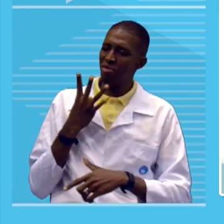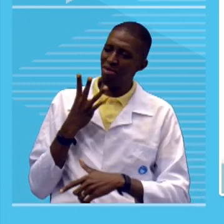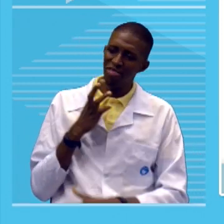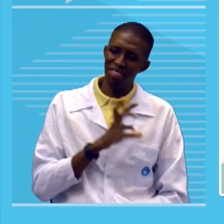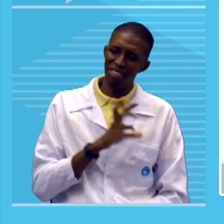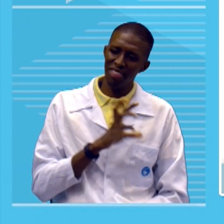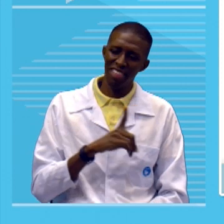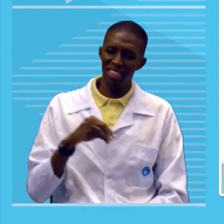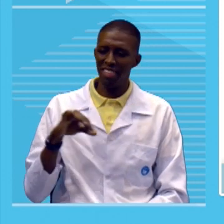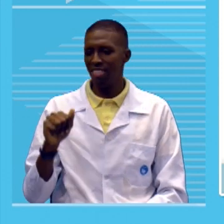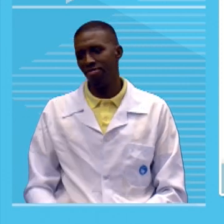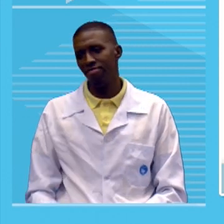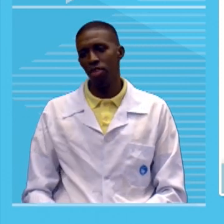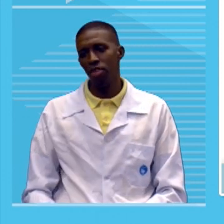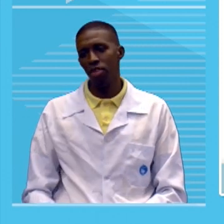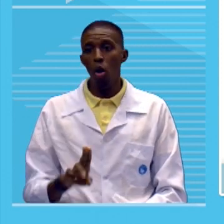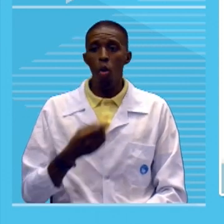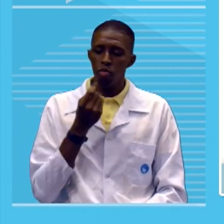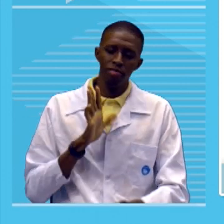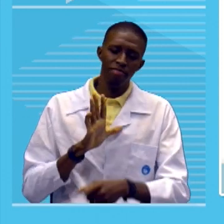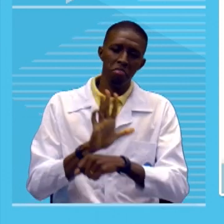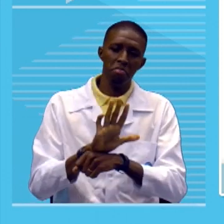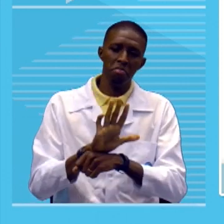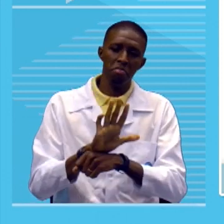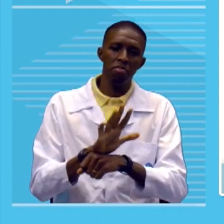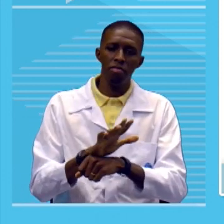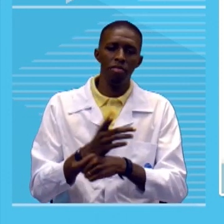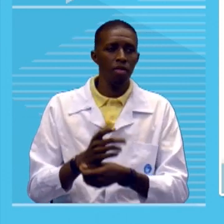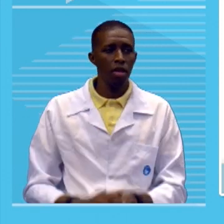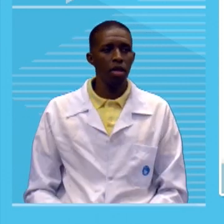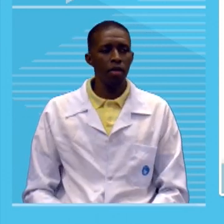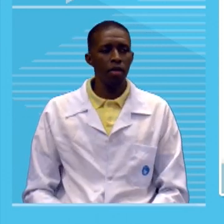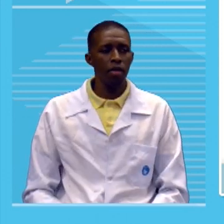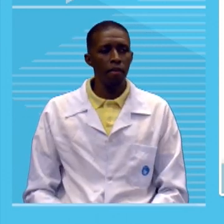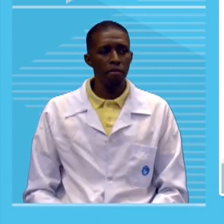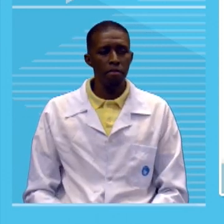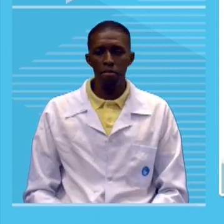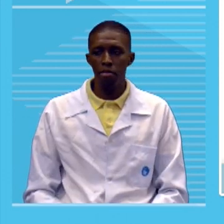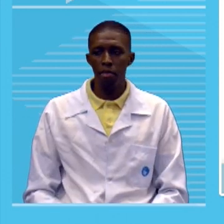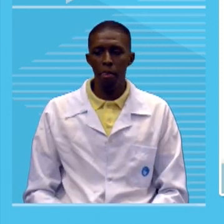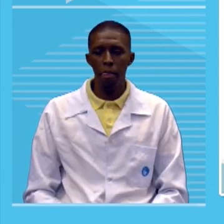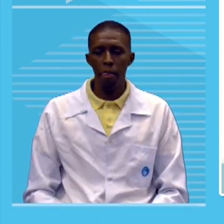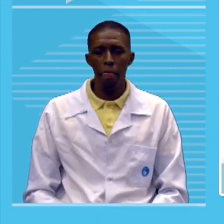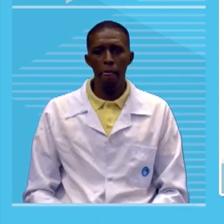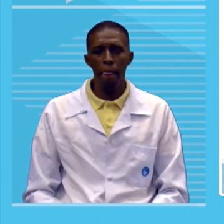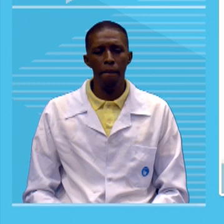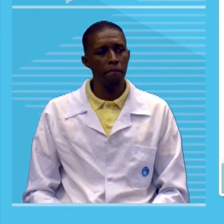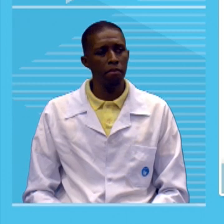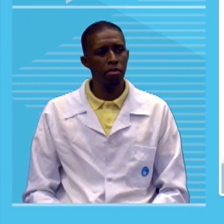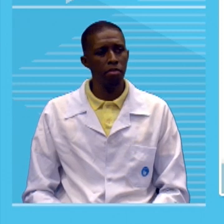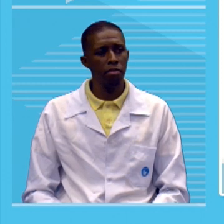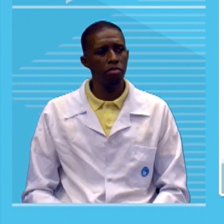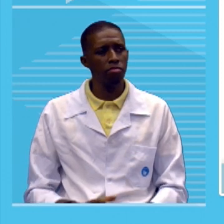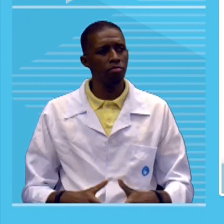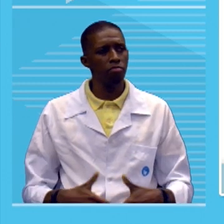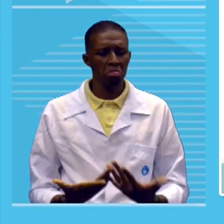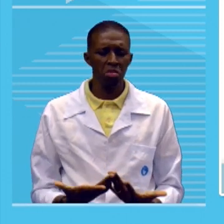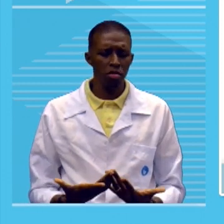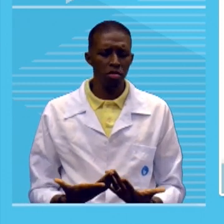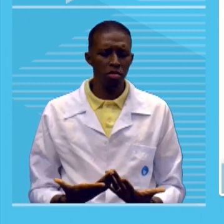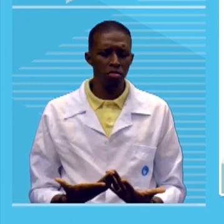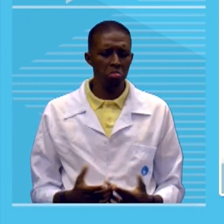Com alegria, digo bom dia ou boa tarde. Eu não sei se vocês perceberam, mas as duas, embora